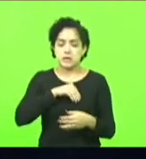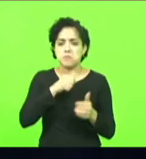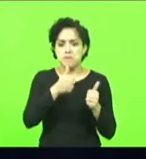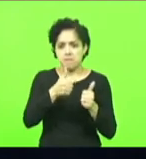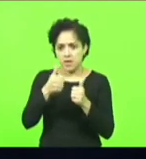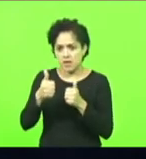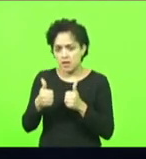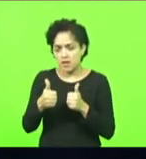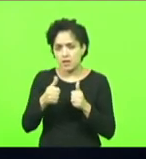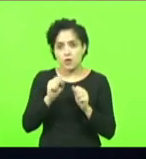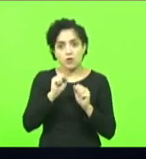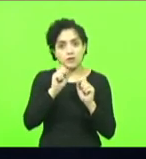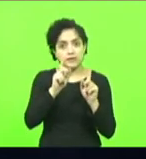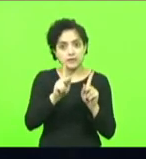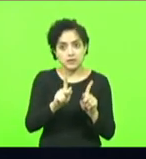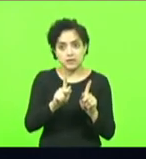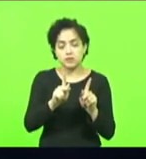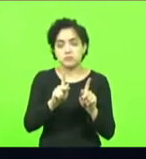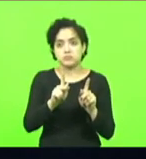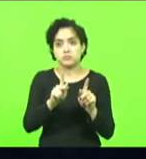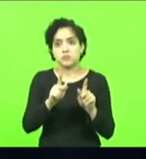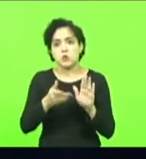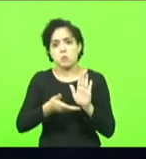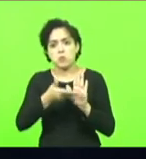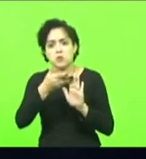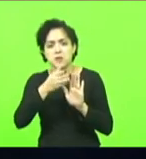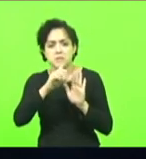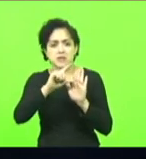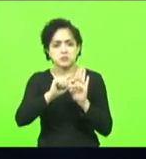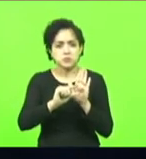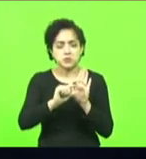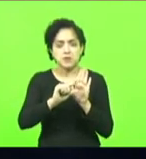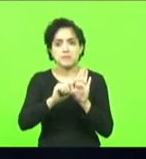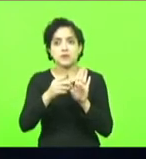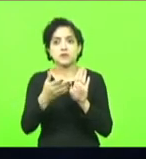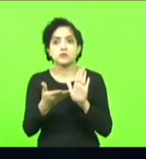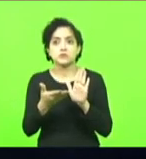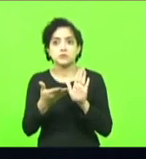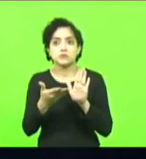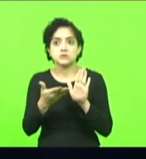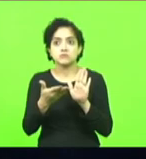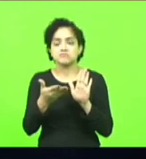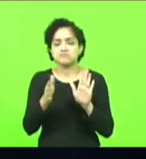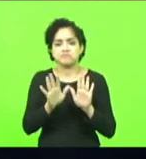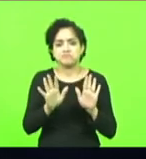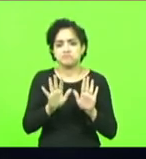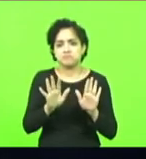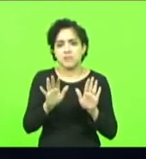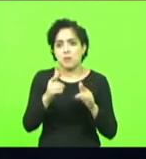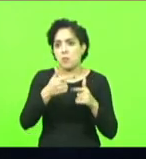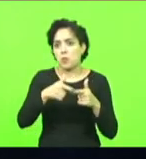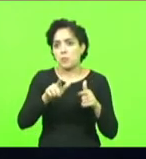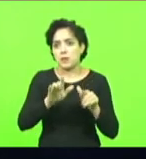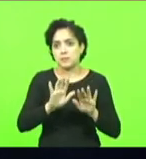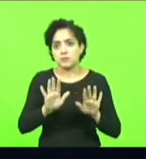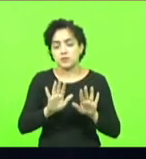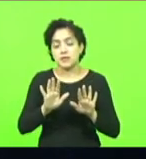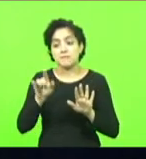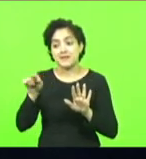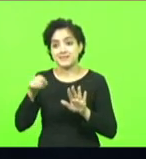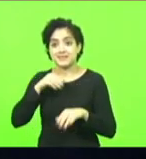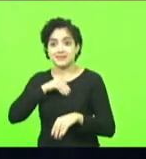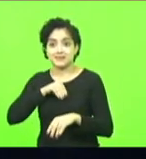certo, está tudo bem, um pouquinho a mais, um pouquinho a menos, daí para ele não dá nada. Mas aquele que ganha um